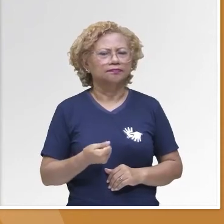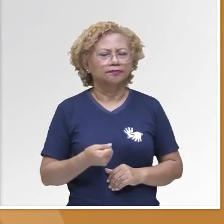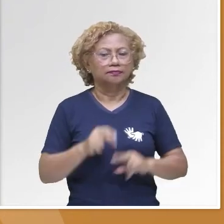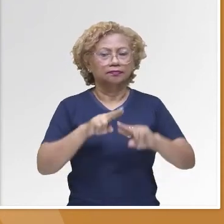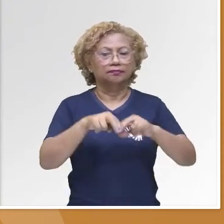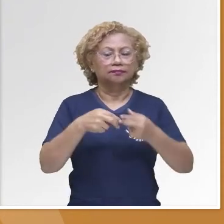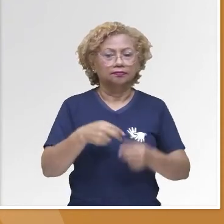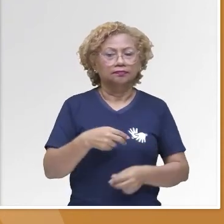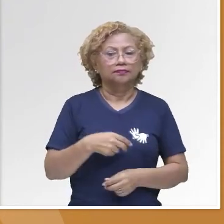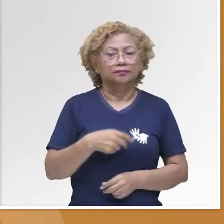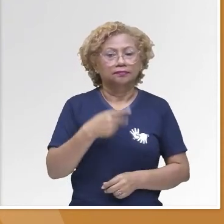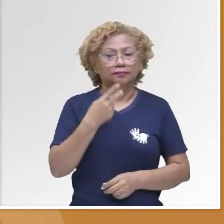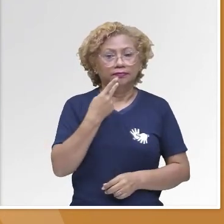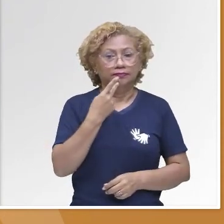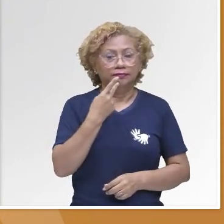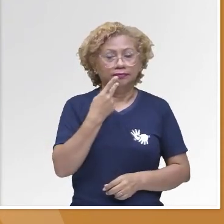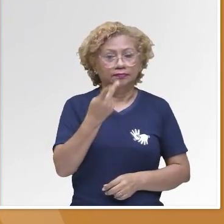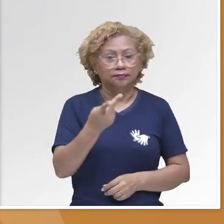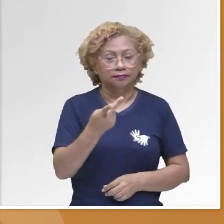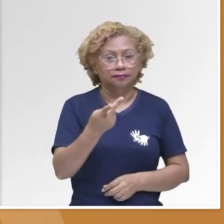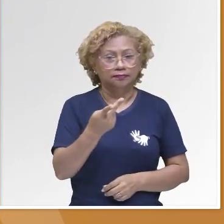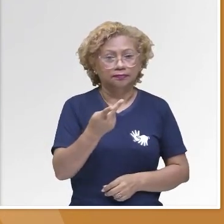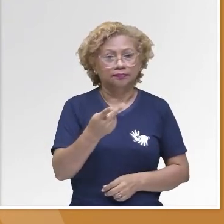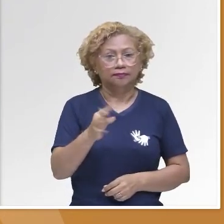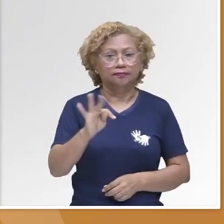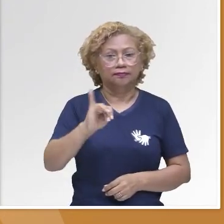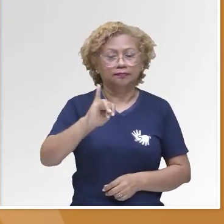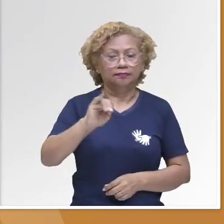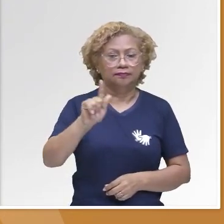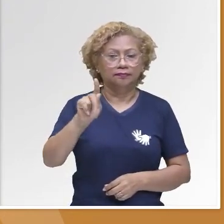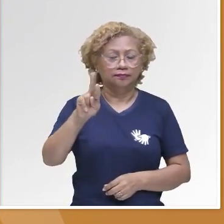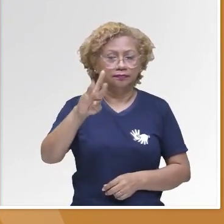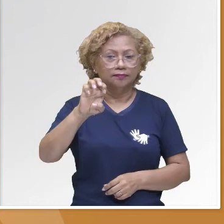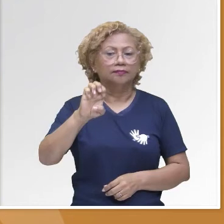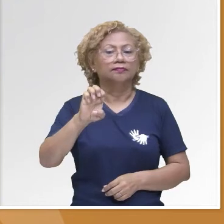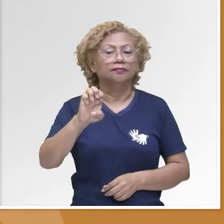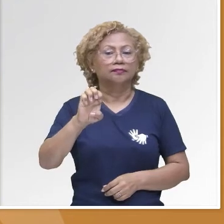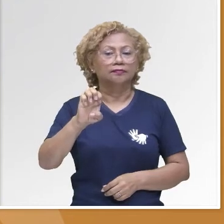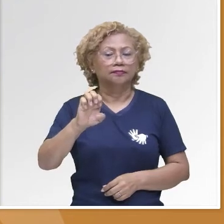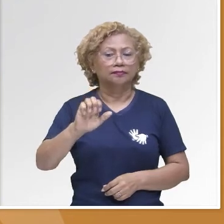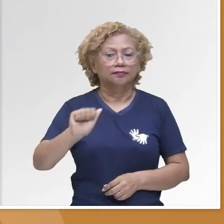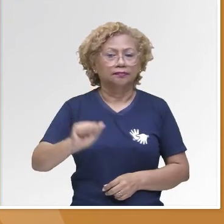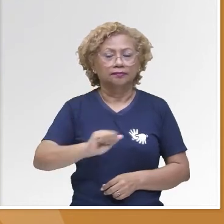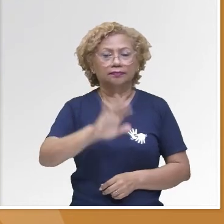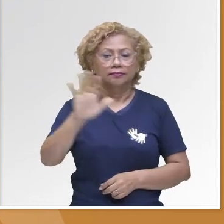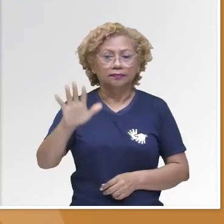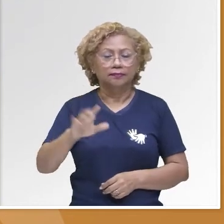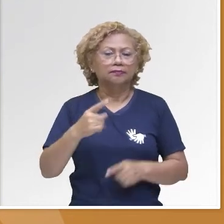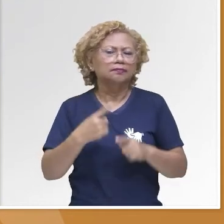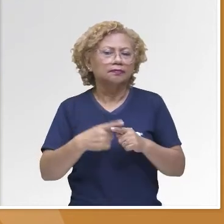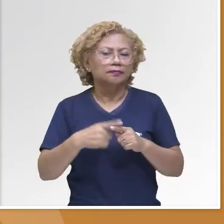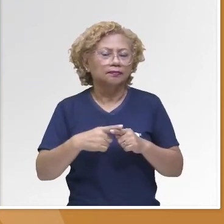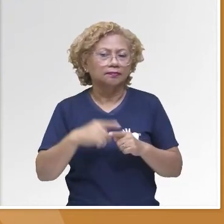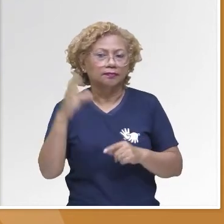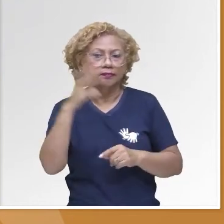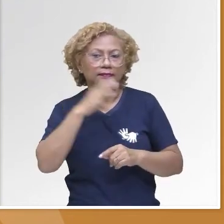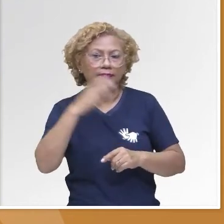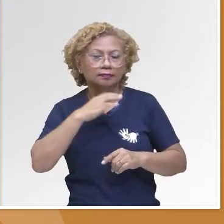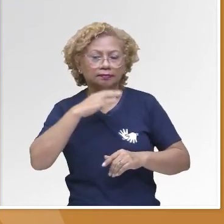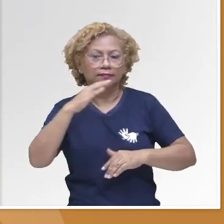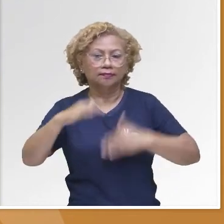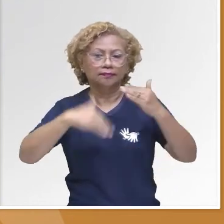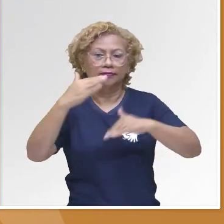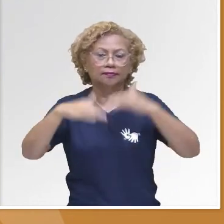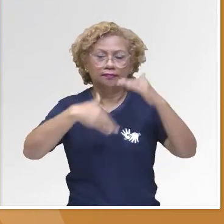asiático por conta dessa velocidade, por conta dessa agressividade econômica, né, por assim dizer,